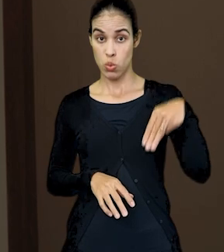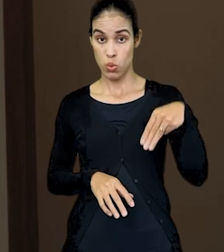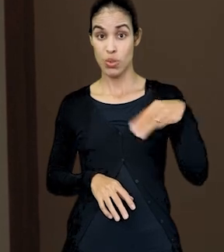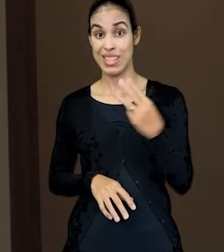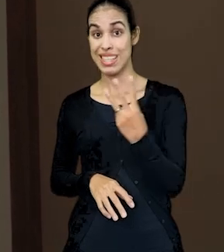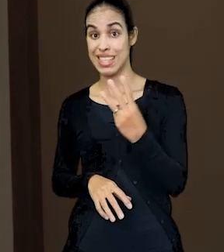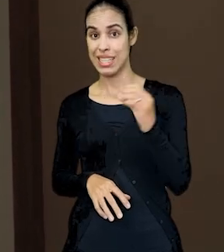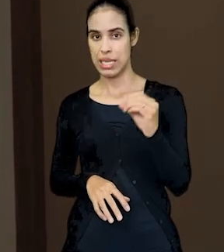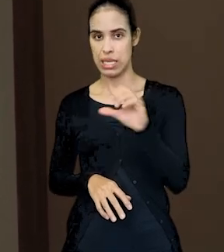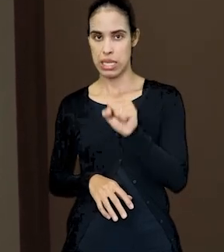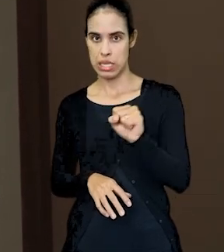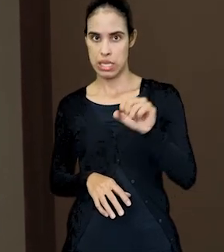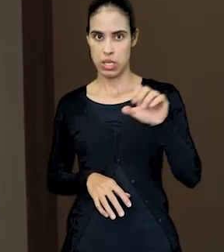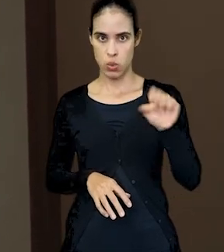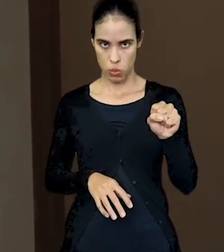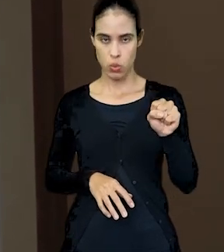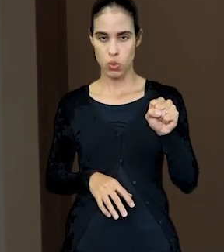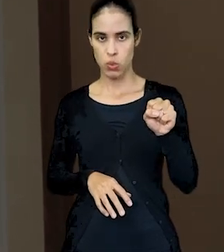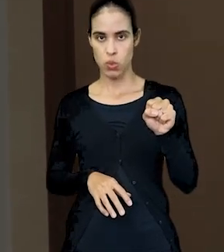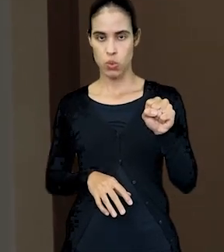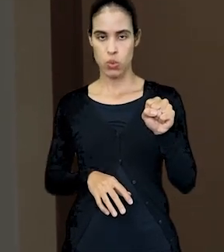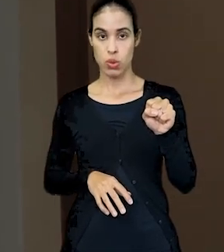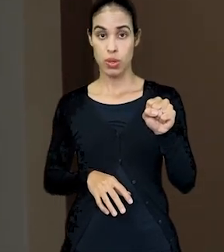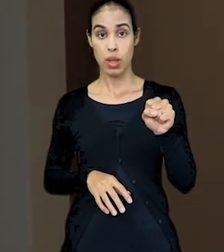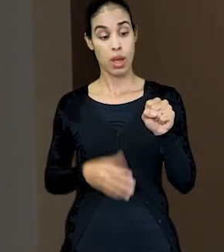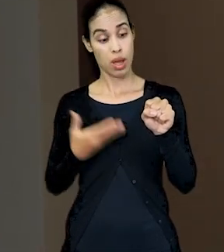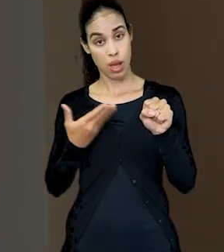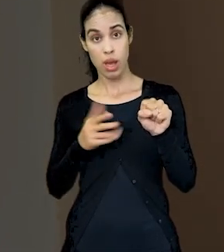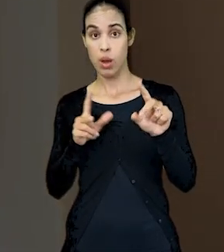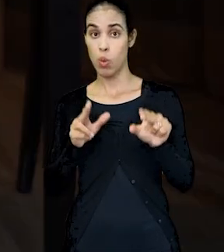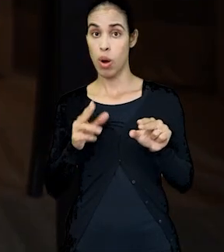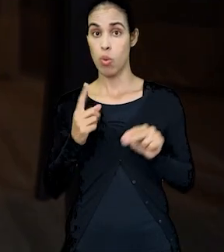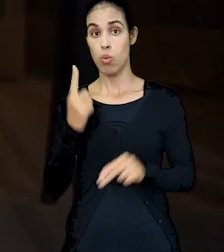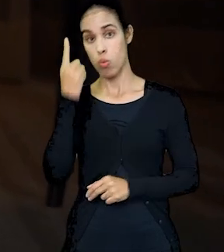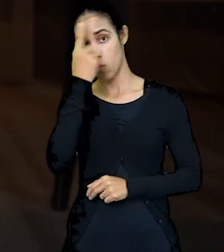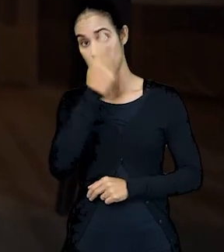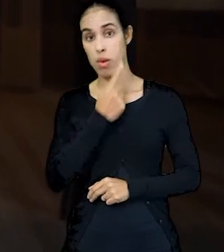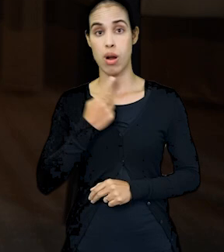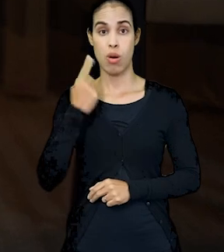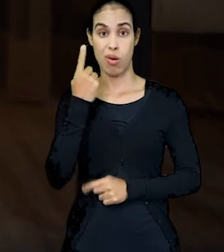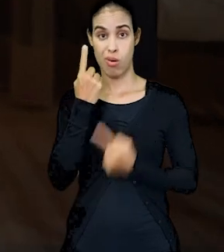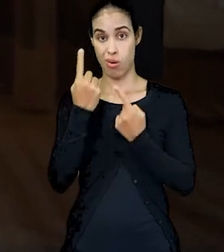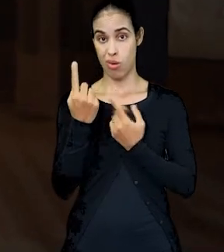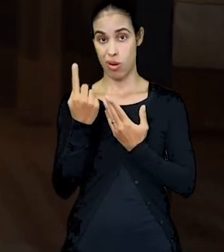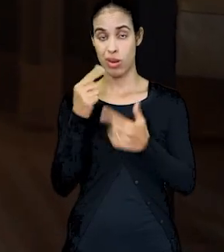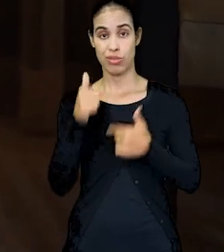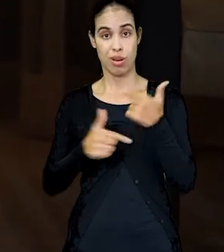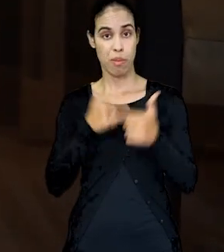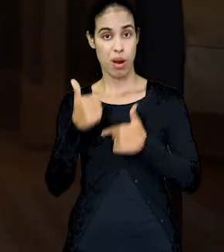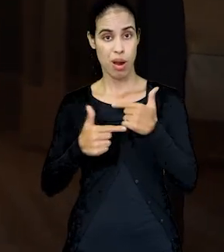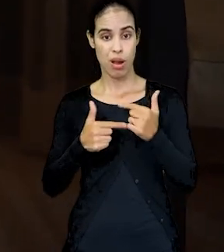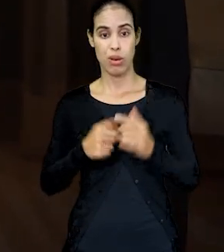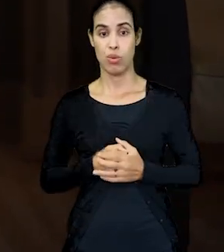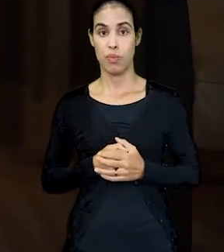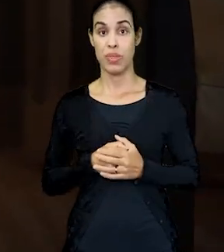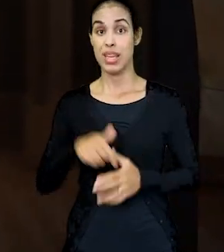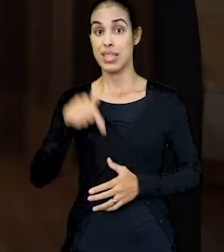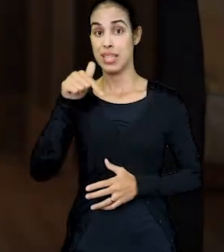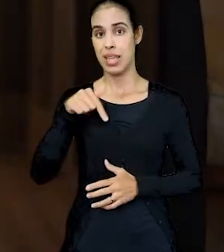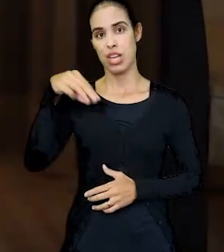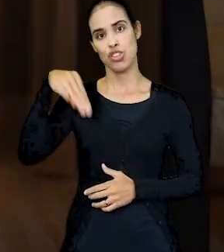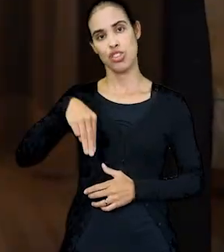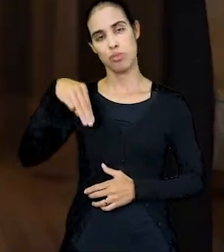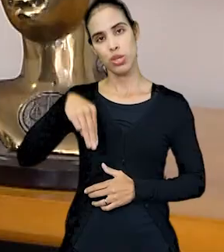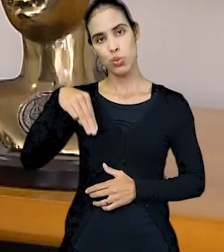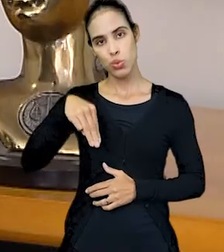e 30 segundos trabalhados, é computado como uma hora de trabalho. Então, De certa forma, é como se ele ganhasse 7